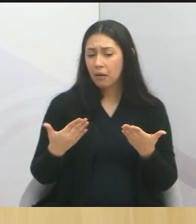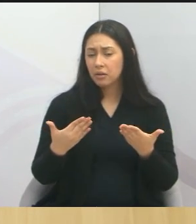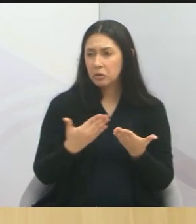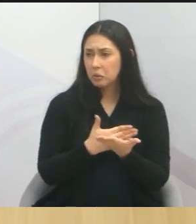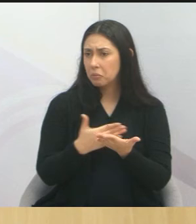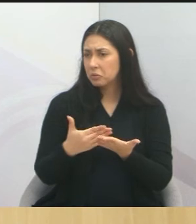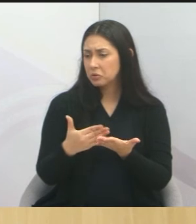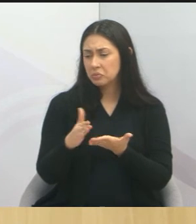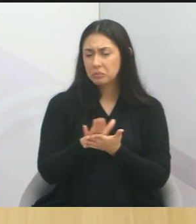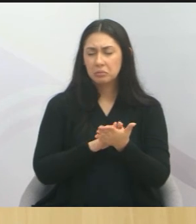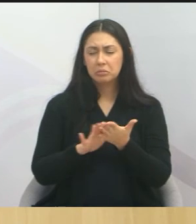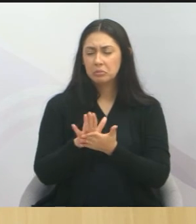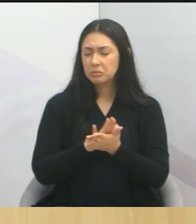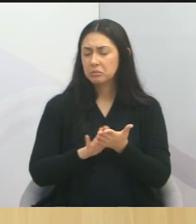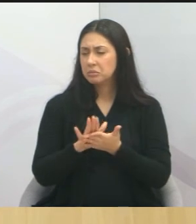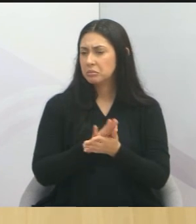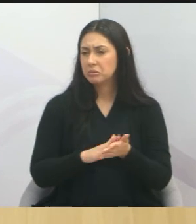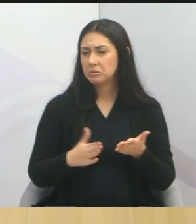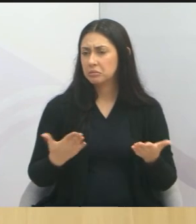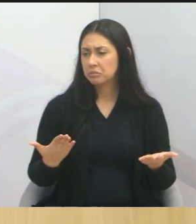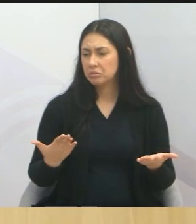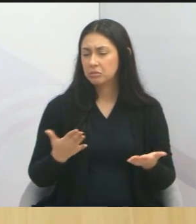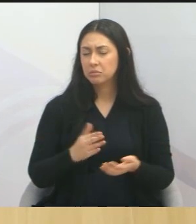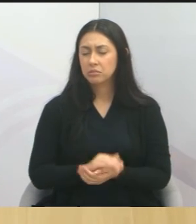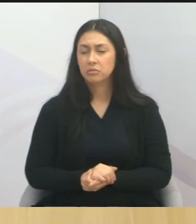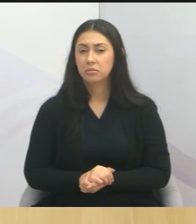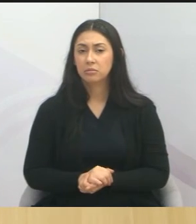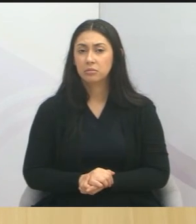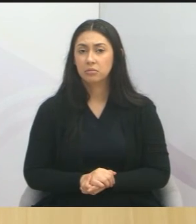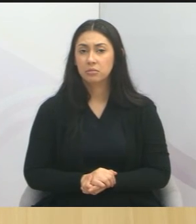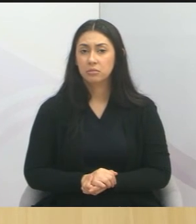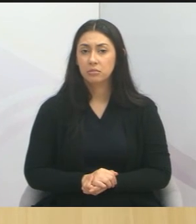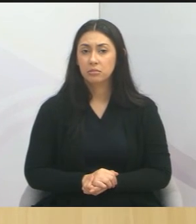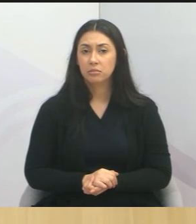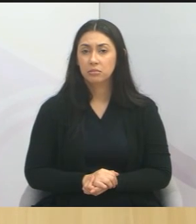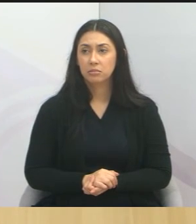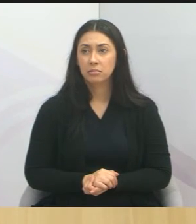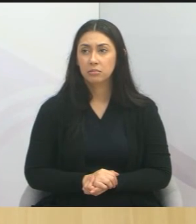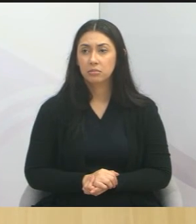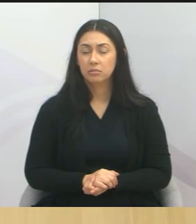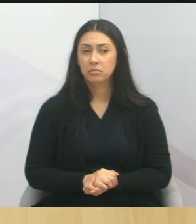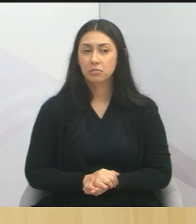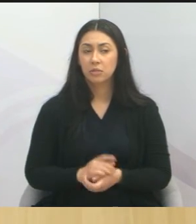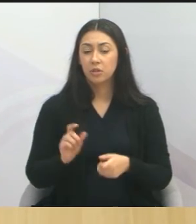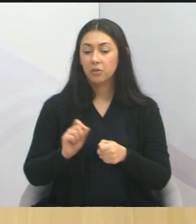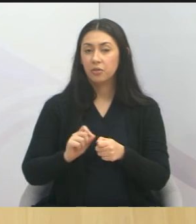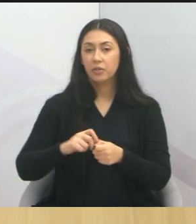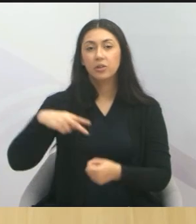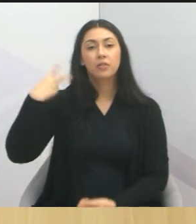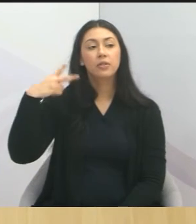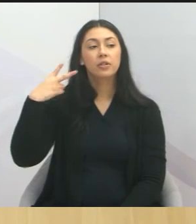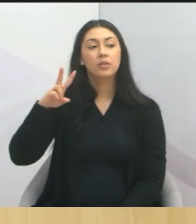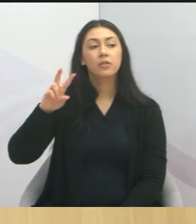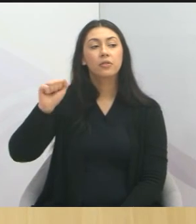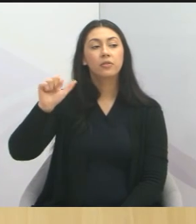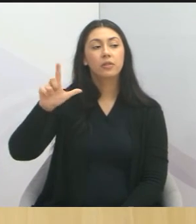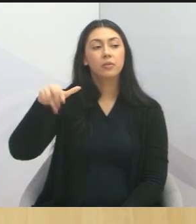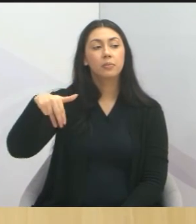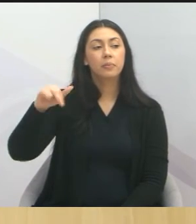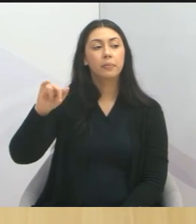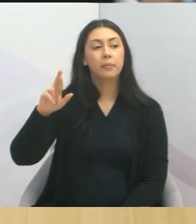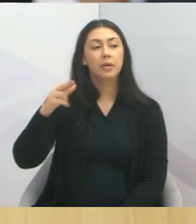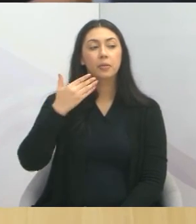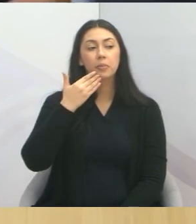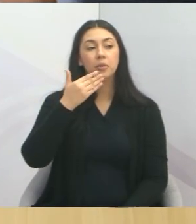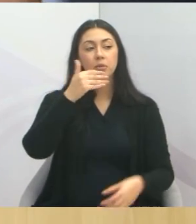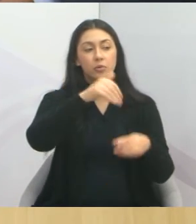que irá interligar a terceira ponte ao bairro Nova Jacareí a autoria Vereador Valmir do parque Meia Lua